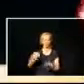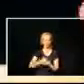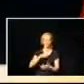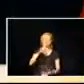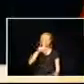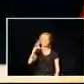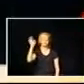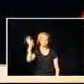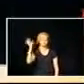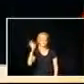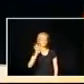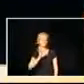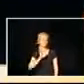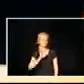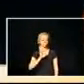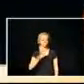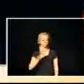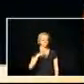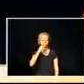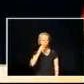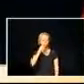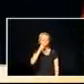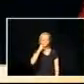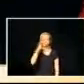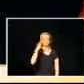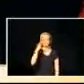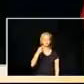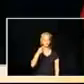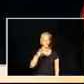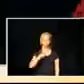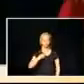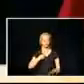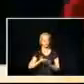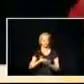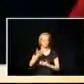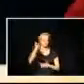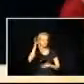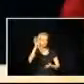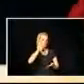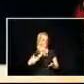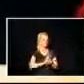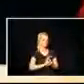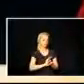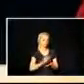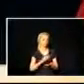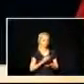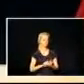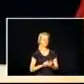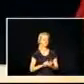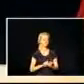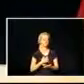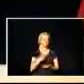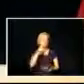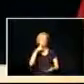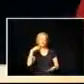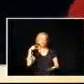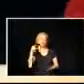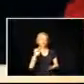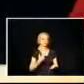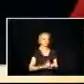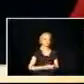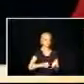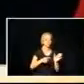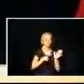que entrei com processo junto ao Ministério Público e quero respostas nesse processo.